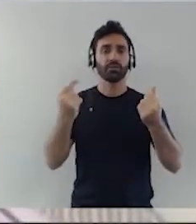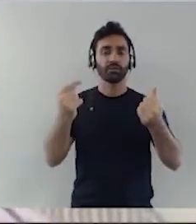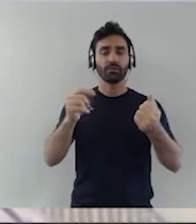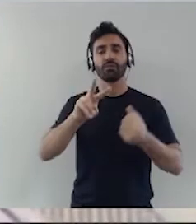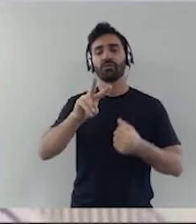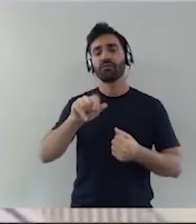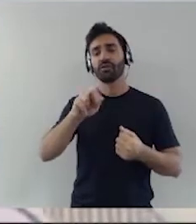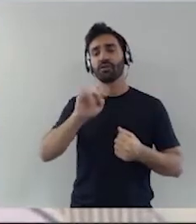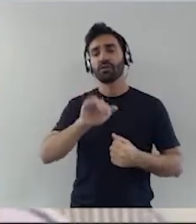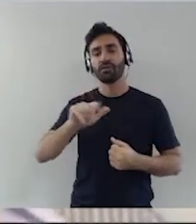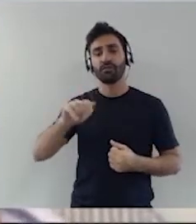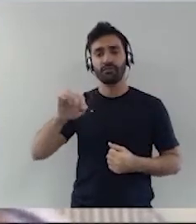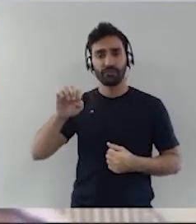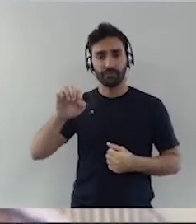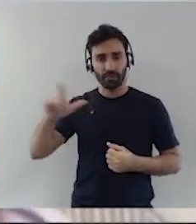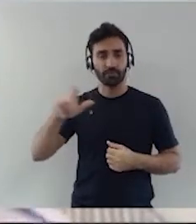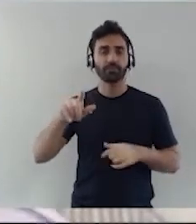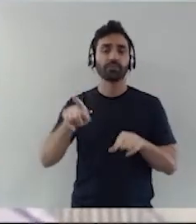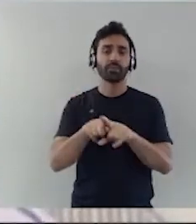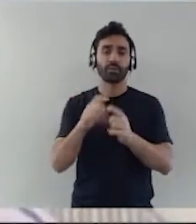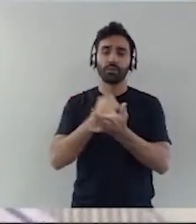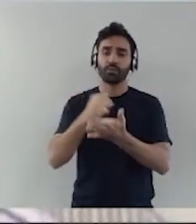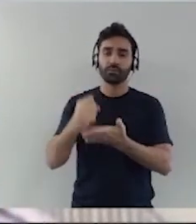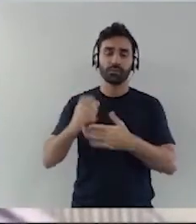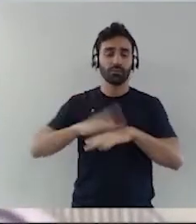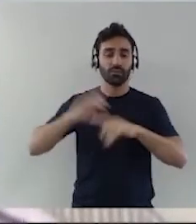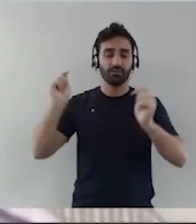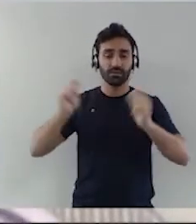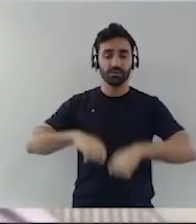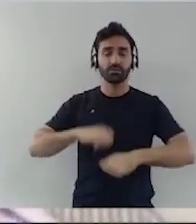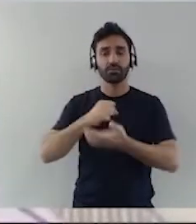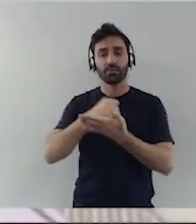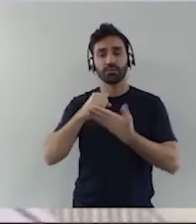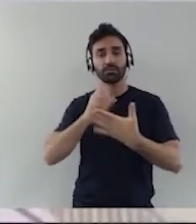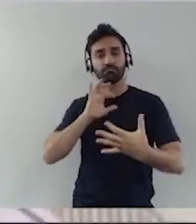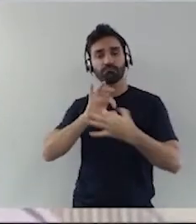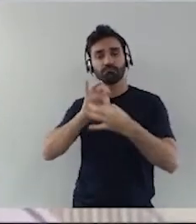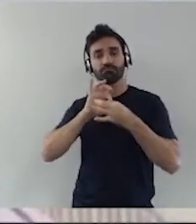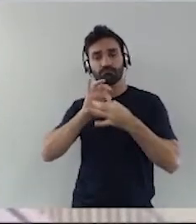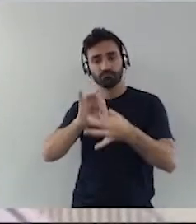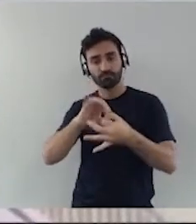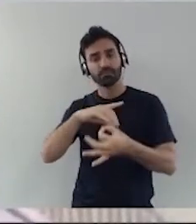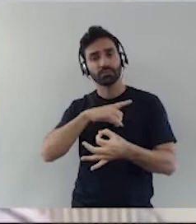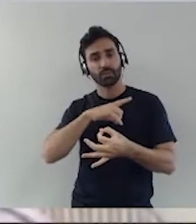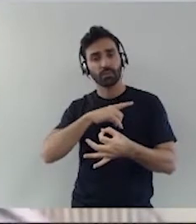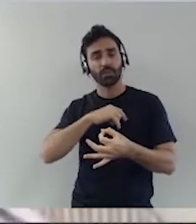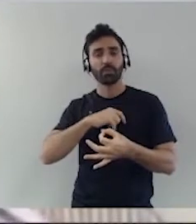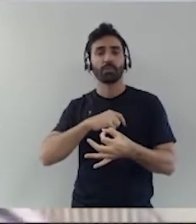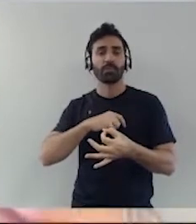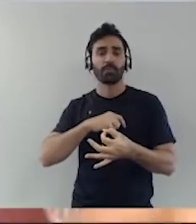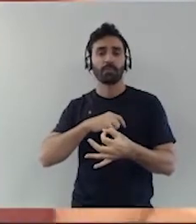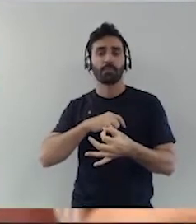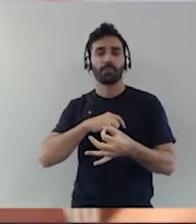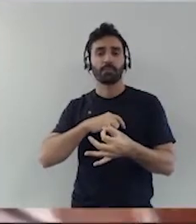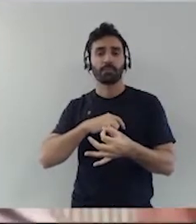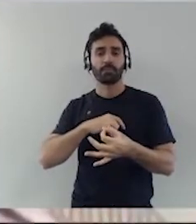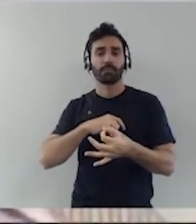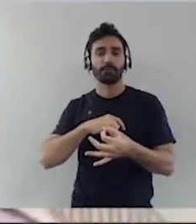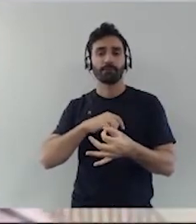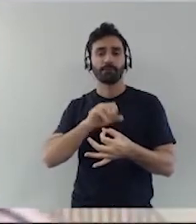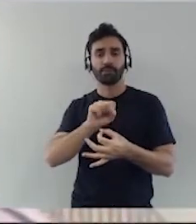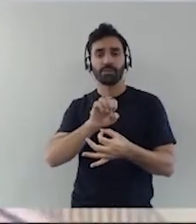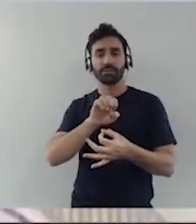variável vinculada ao desempenho, o contrato de eficiência, a contratação integrada, com execução e remuneração balizados pelo